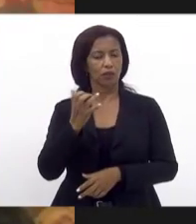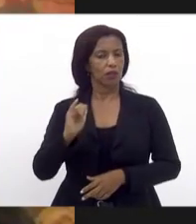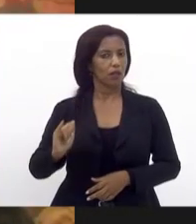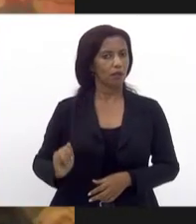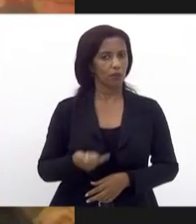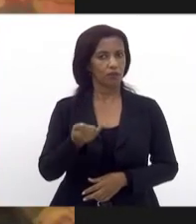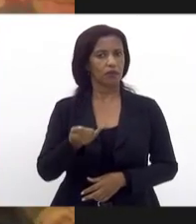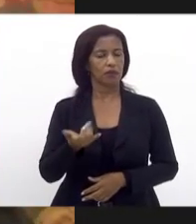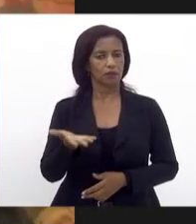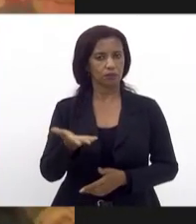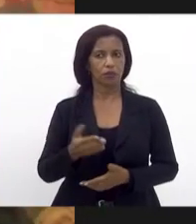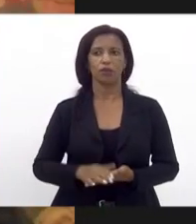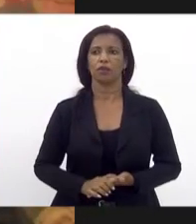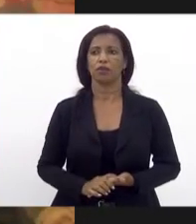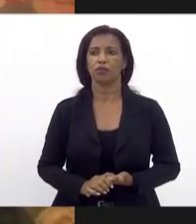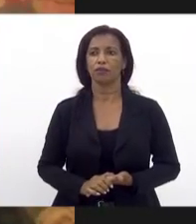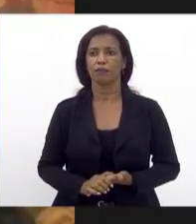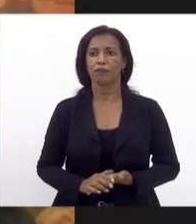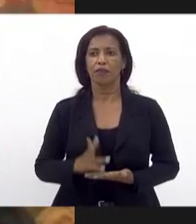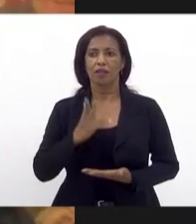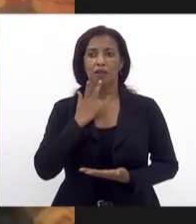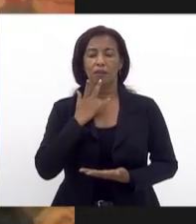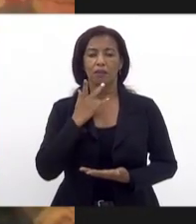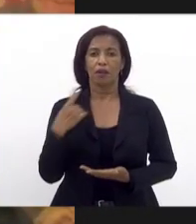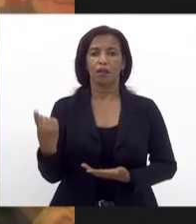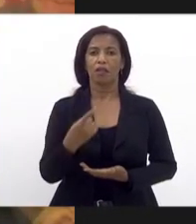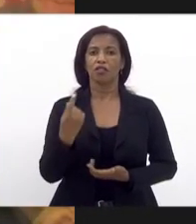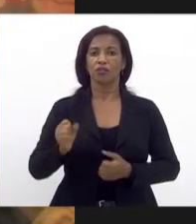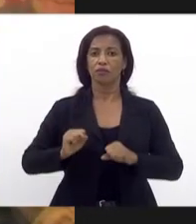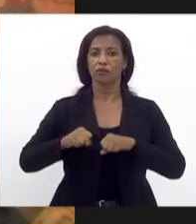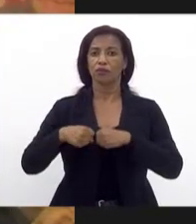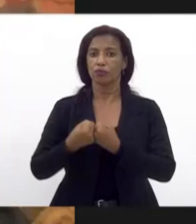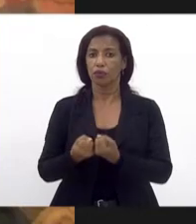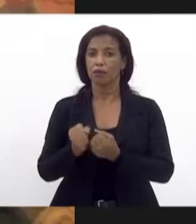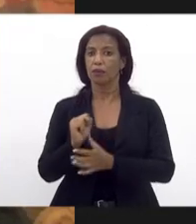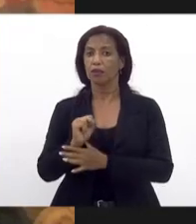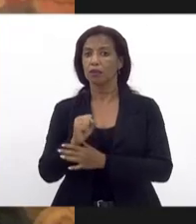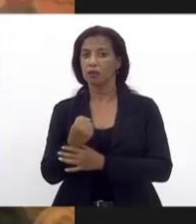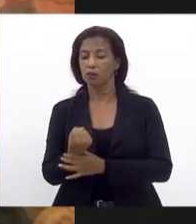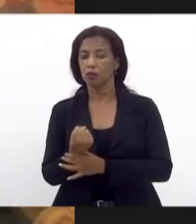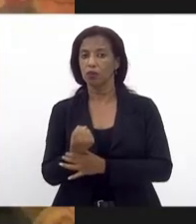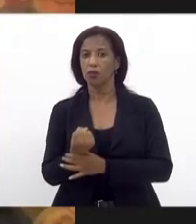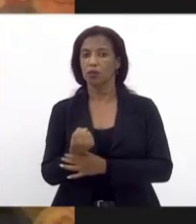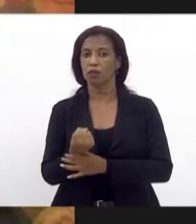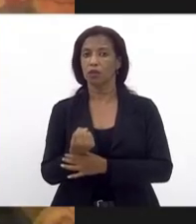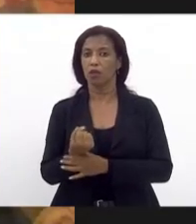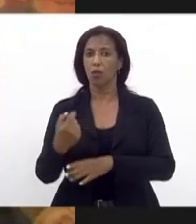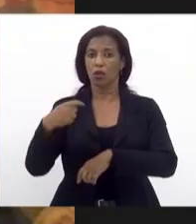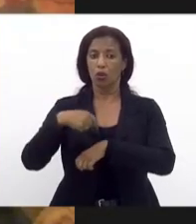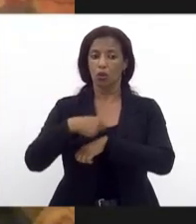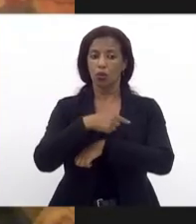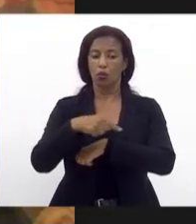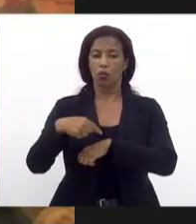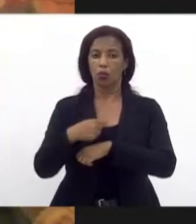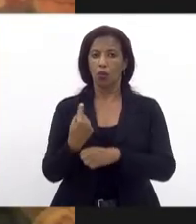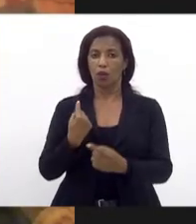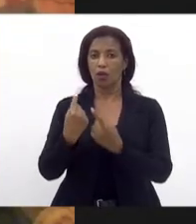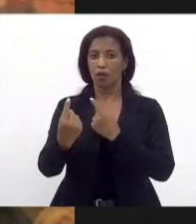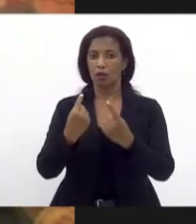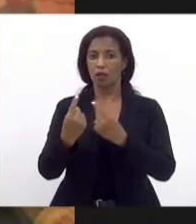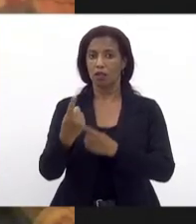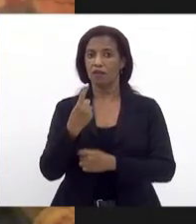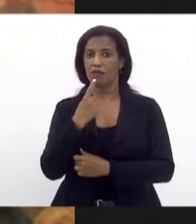aproveitar essa oportunidade para que a gente fizesse força e que a segurança ao longo do perímetro da linha vermelha